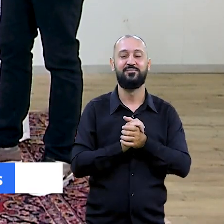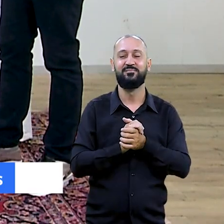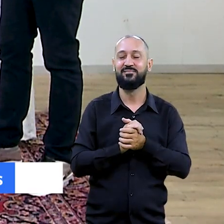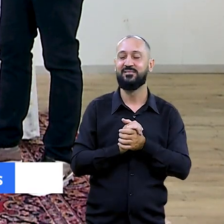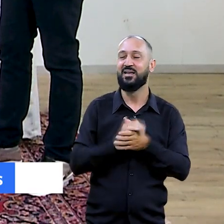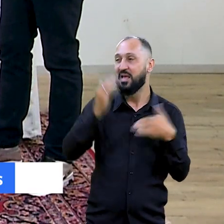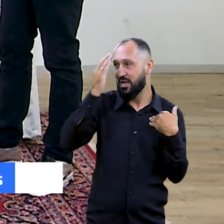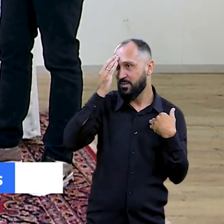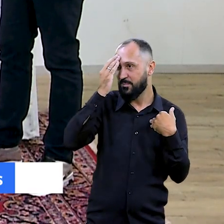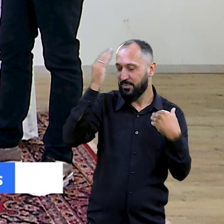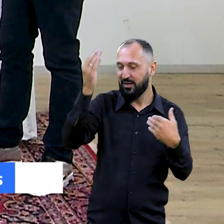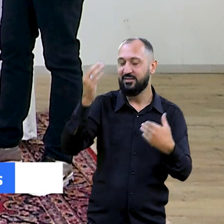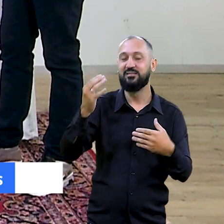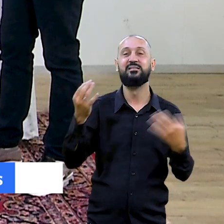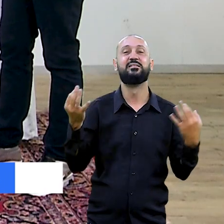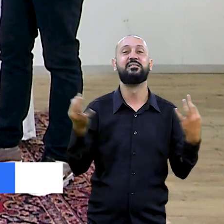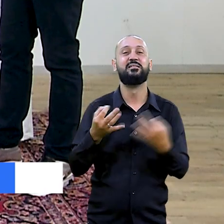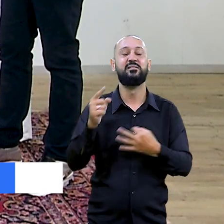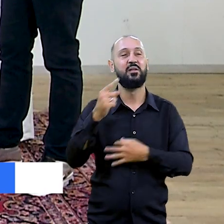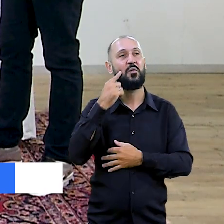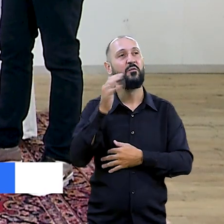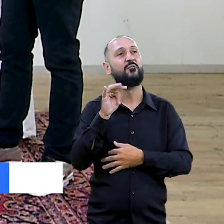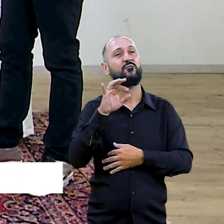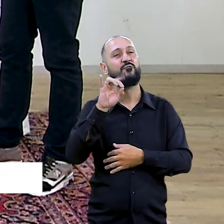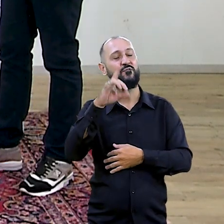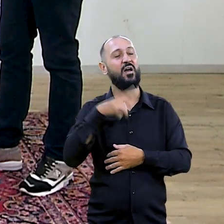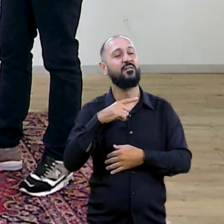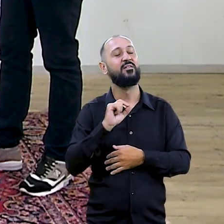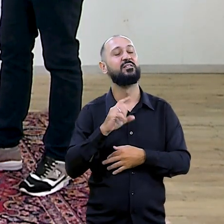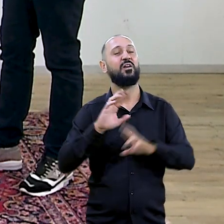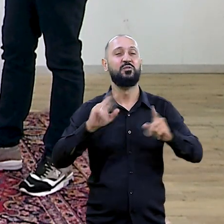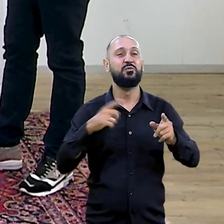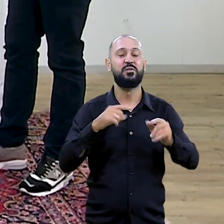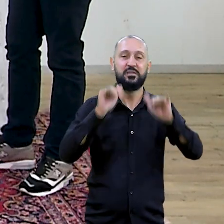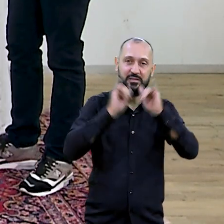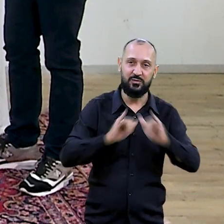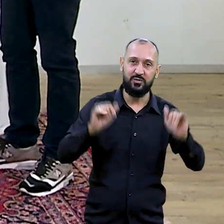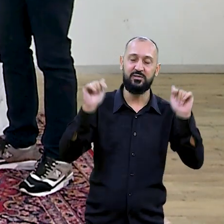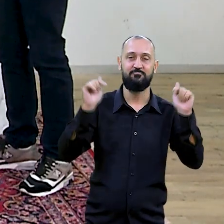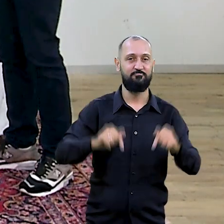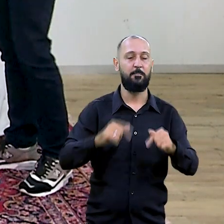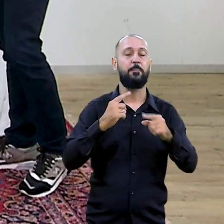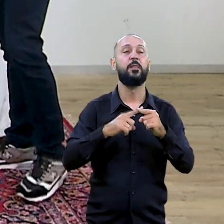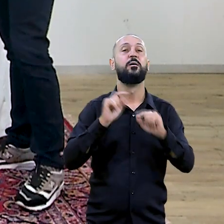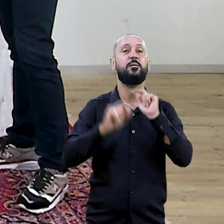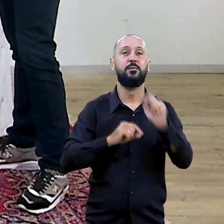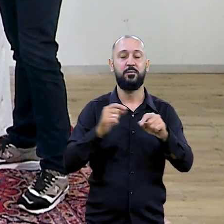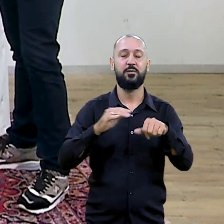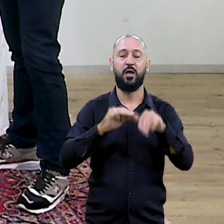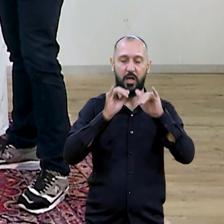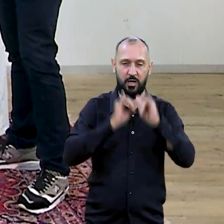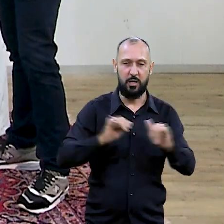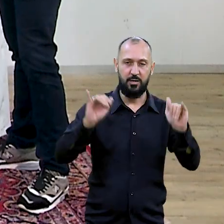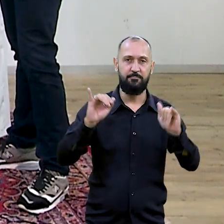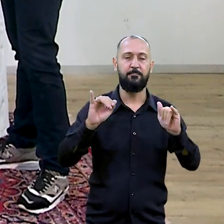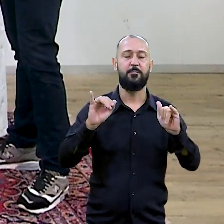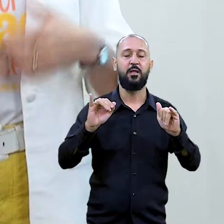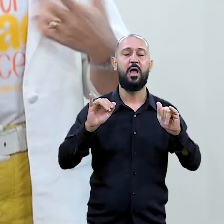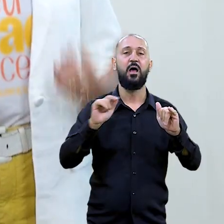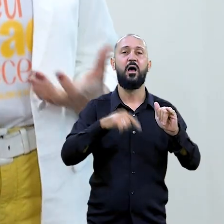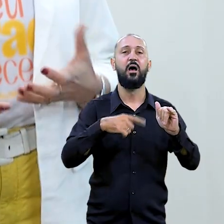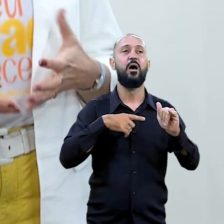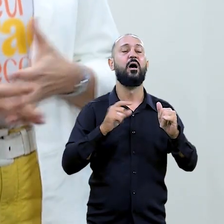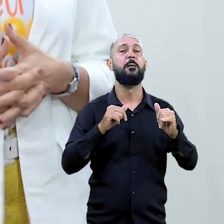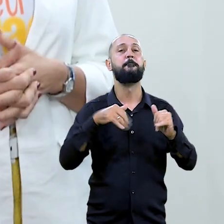também. Tenho certeza, né, Fred, que vai fazer uma diferença muito grande a divulgação aqui. Porque quanto mais a gente divulgar a campanha, né,